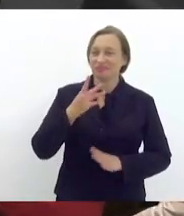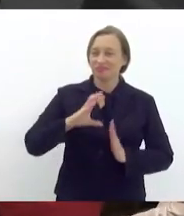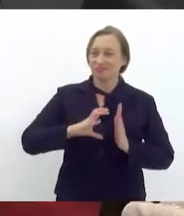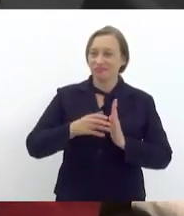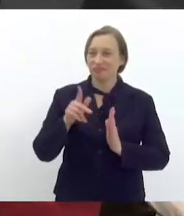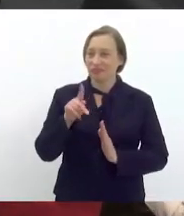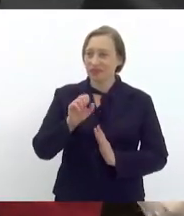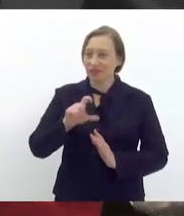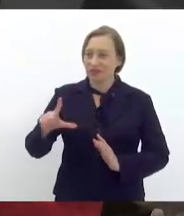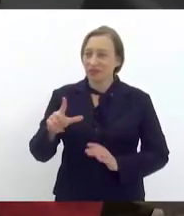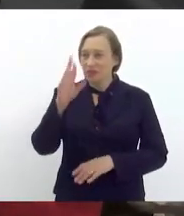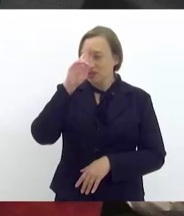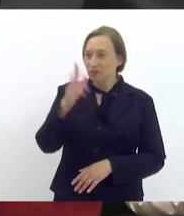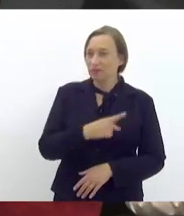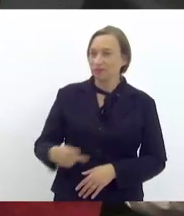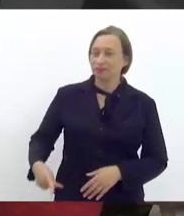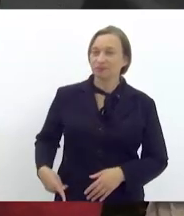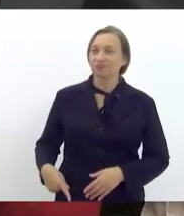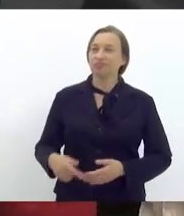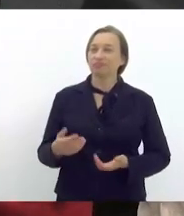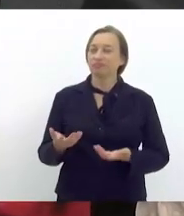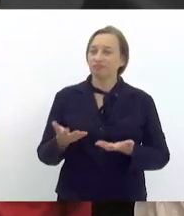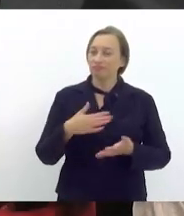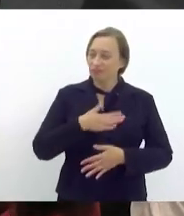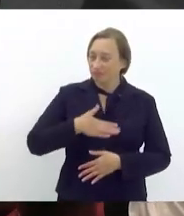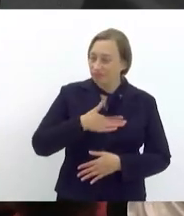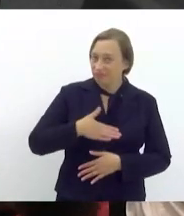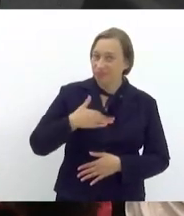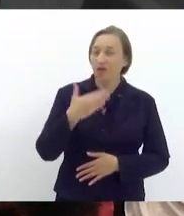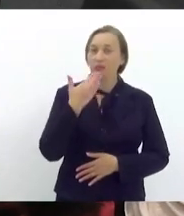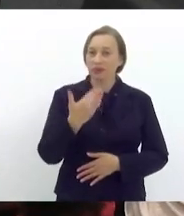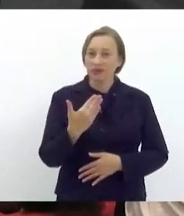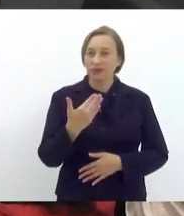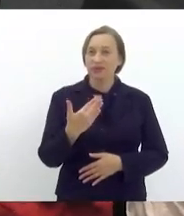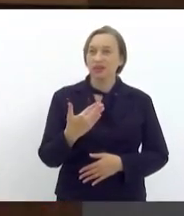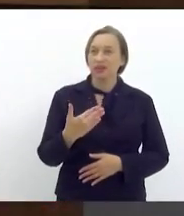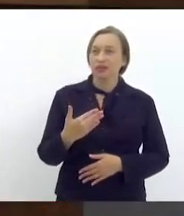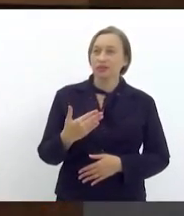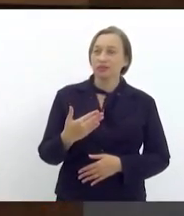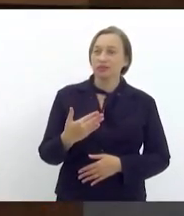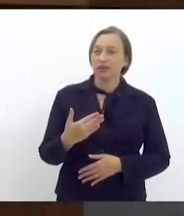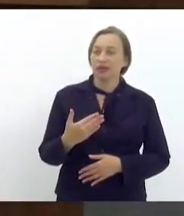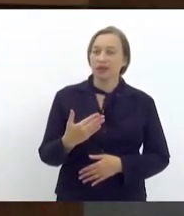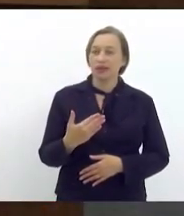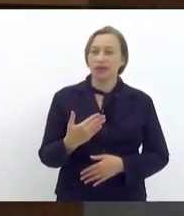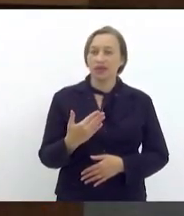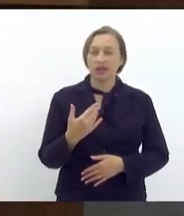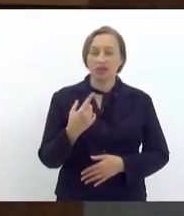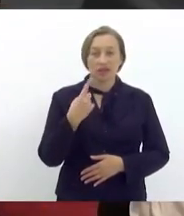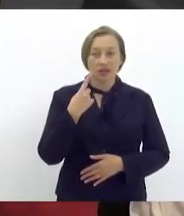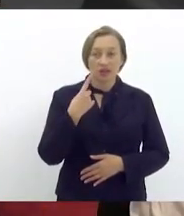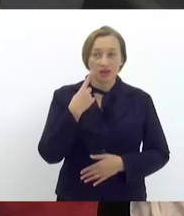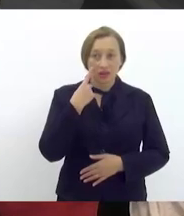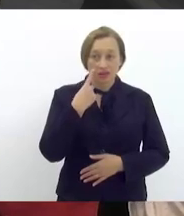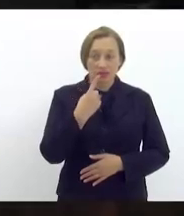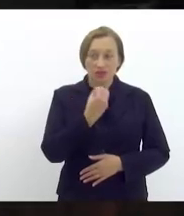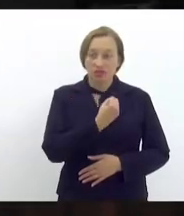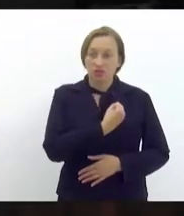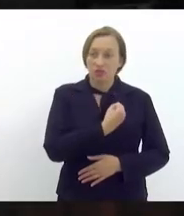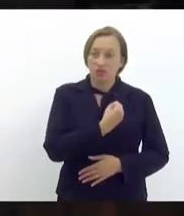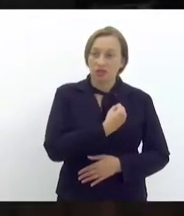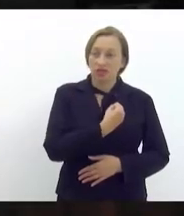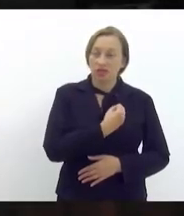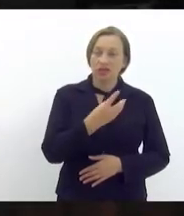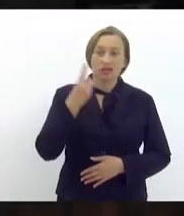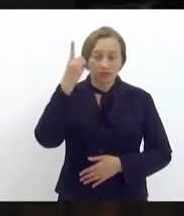senhor presidente eu gostaria de mas eu gostaria de pedir verificação e fazer um encaminhamento como líder em votação os